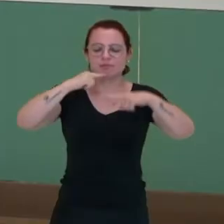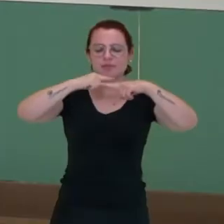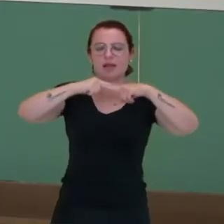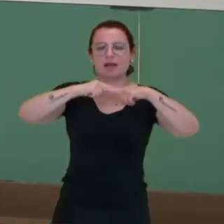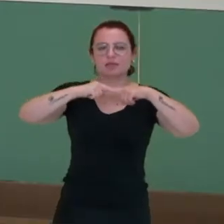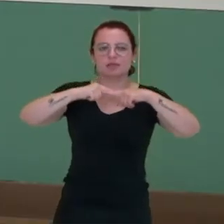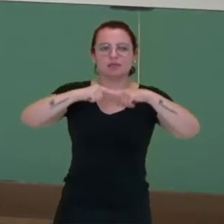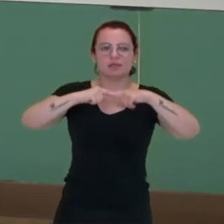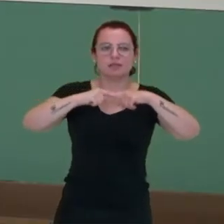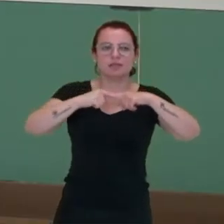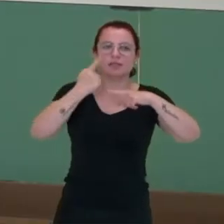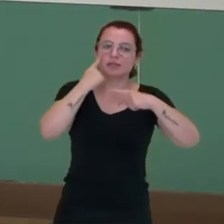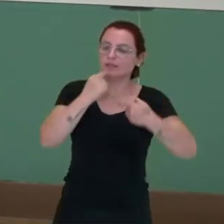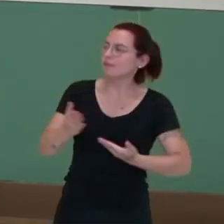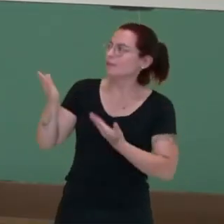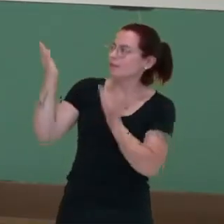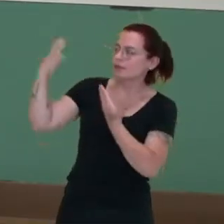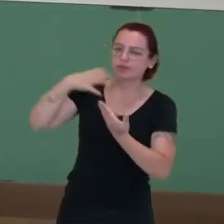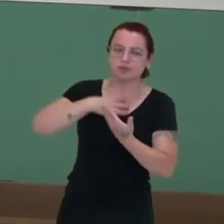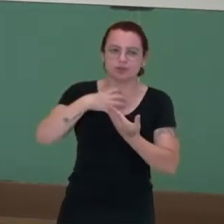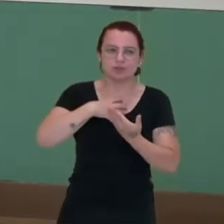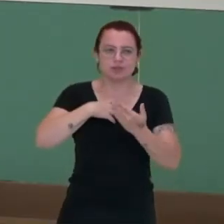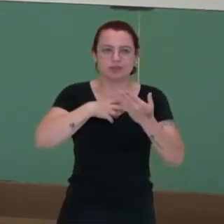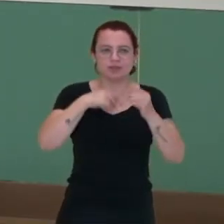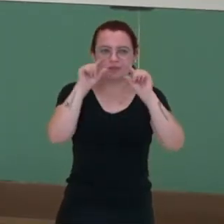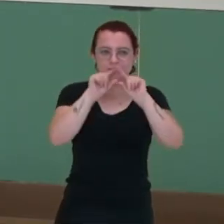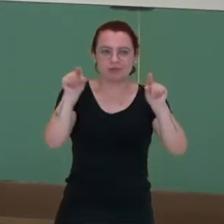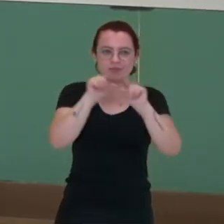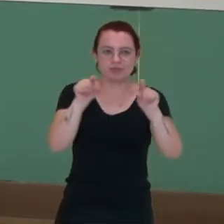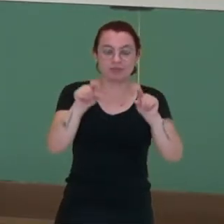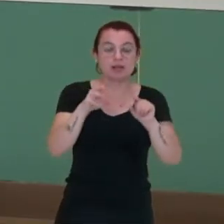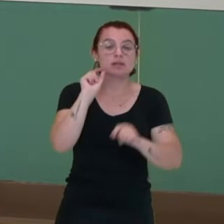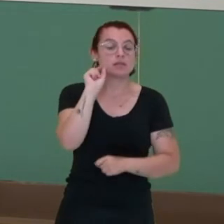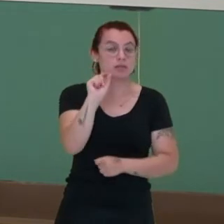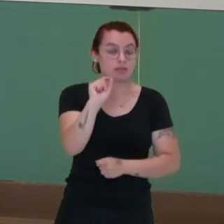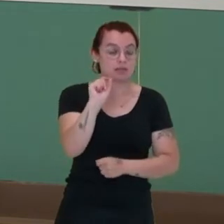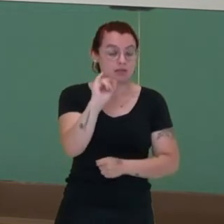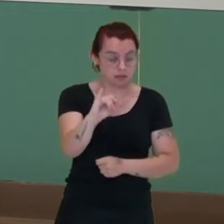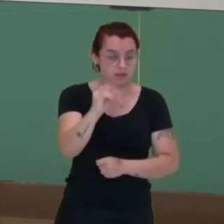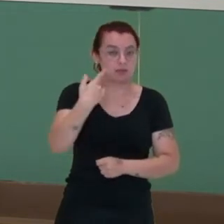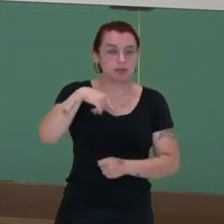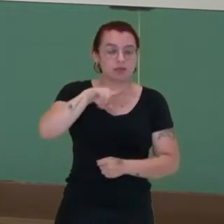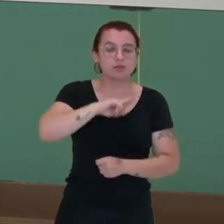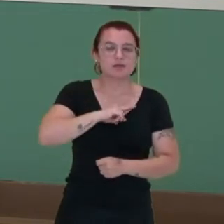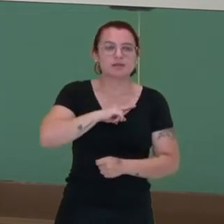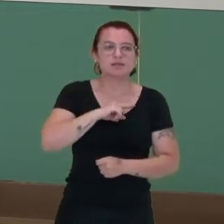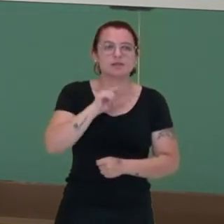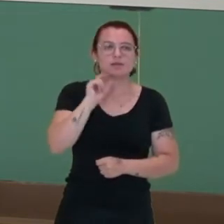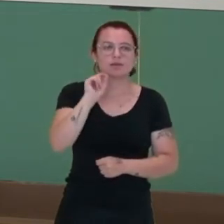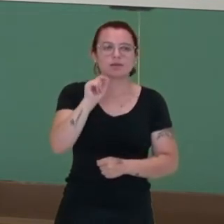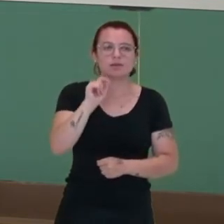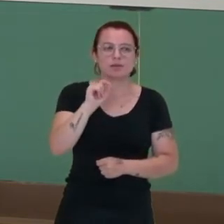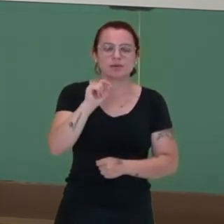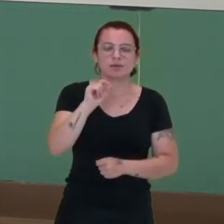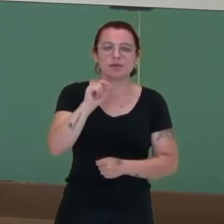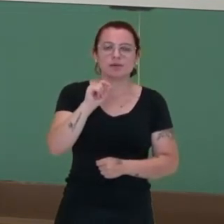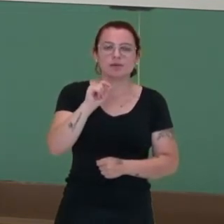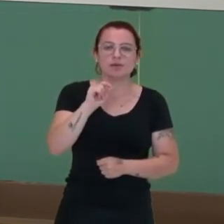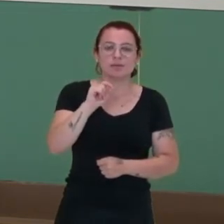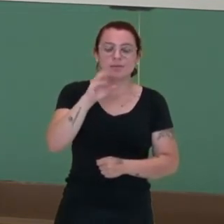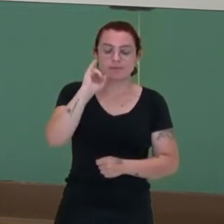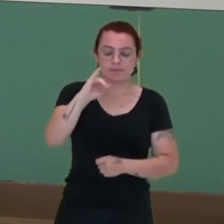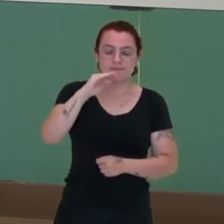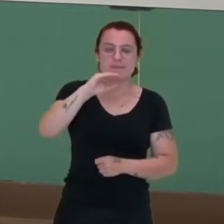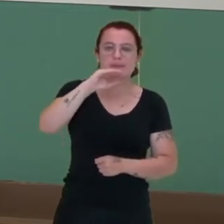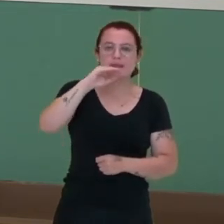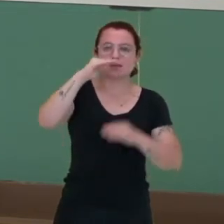expressões ficam todas essas aqui que vocês estão vendo. Enquanto que, se eu tenho uma expressão, uma queda de cima para